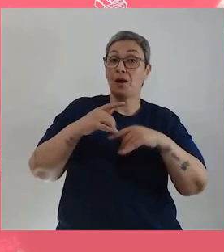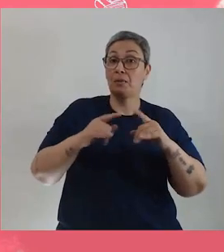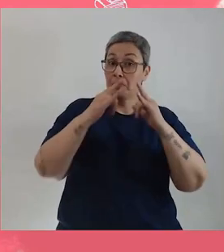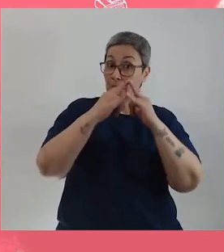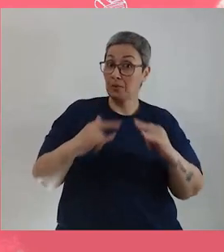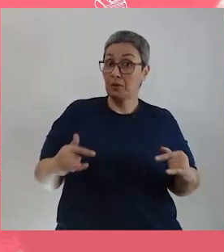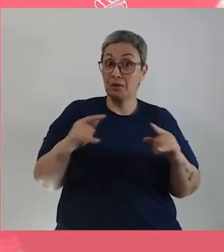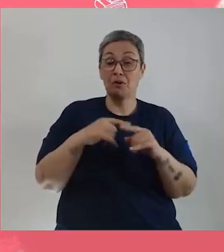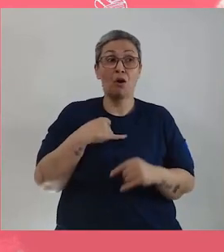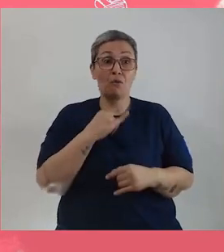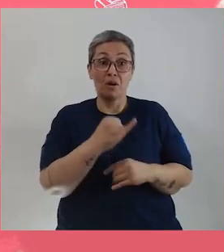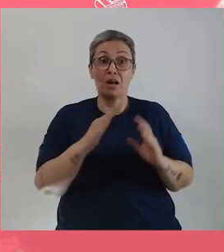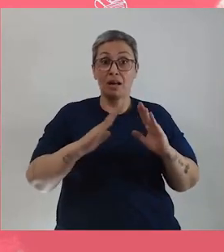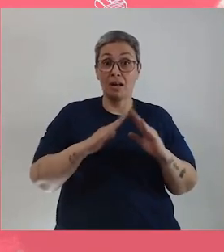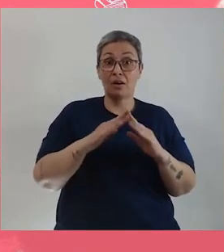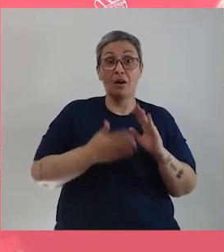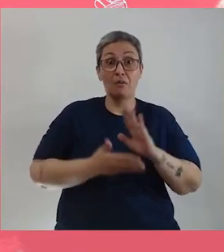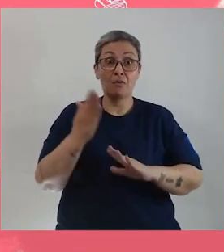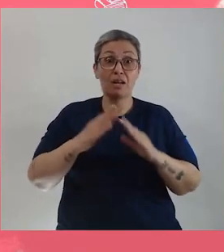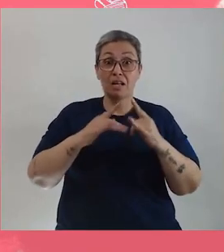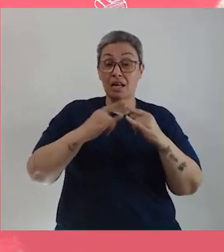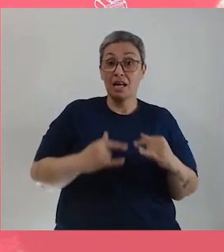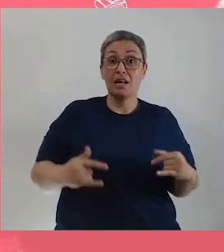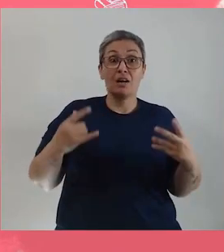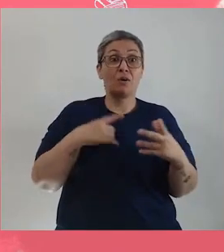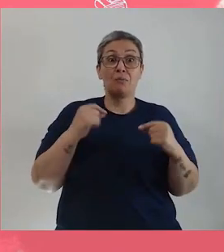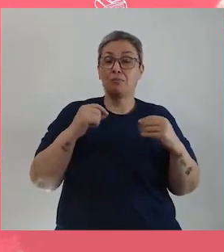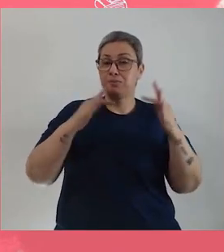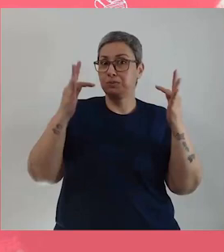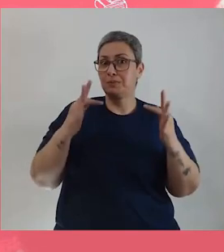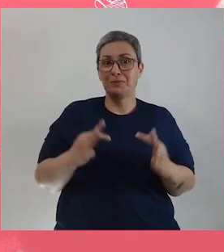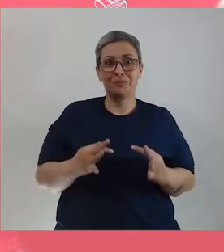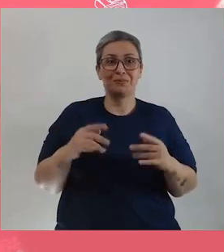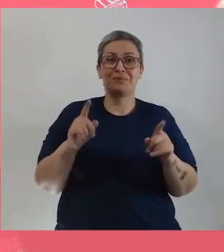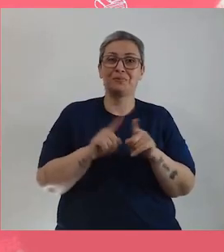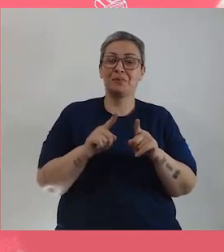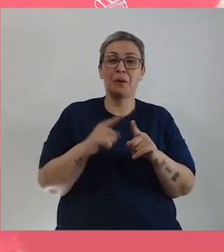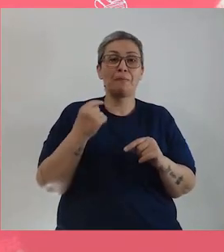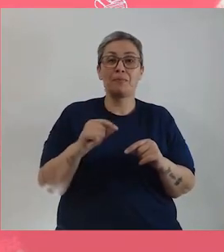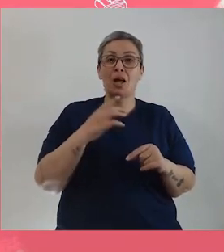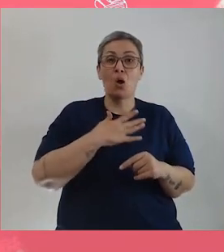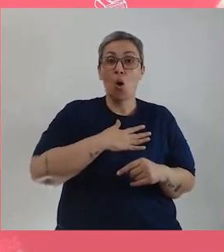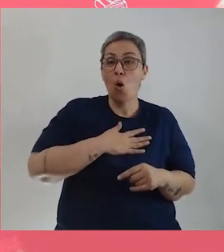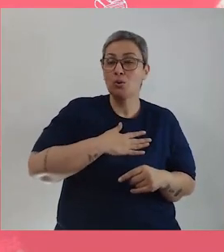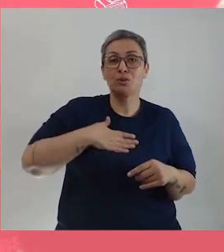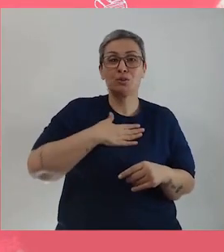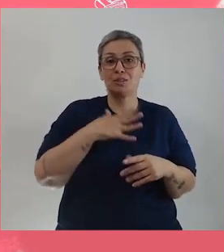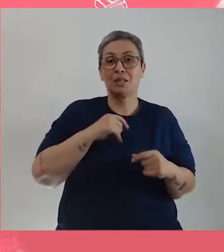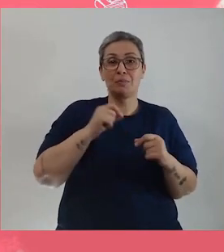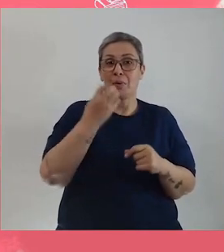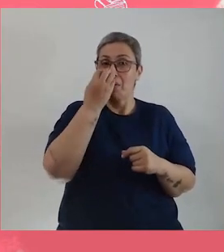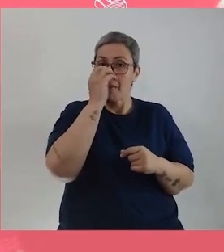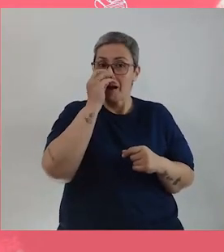para o circo. Assim que eu falei para ela em casa que estávamos indo para o circo, ela ficou muito feliz, porque ela gosta muito dos